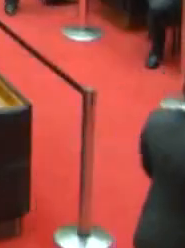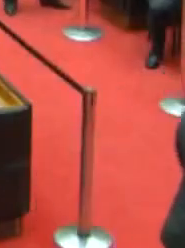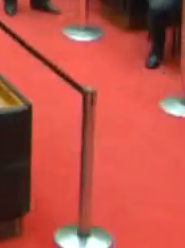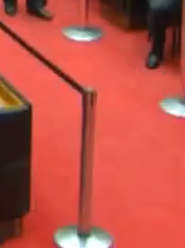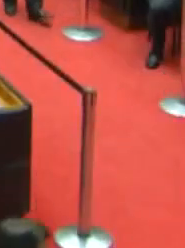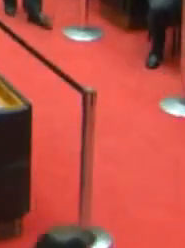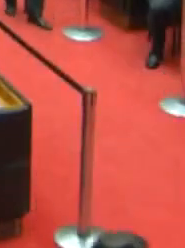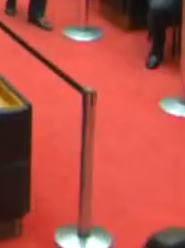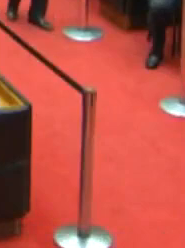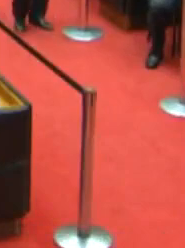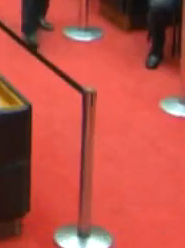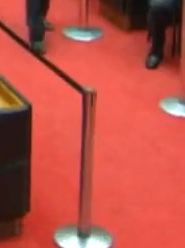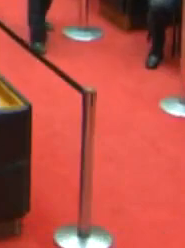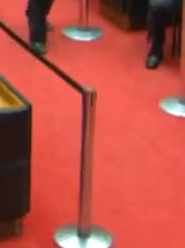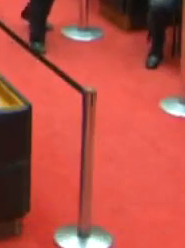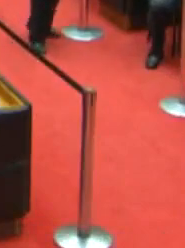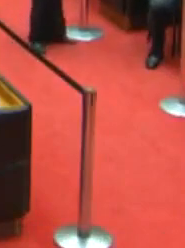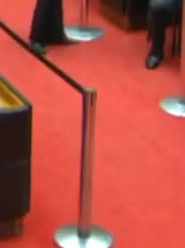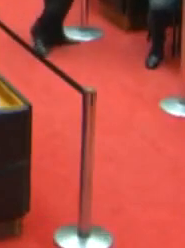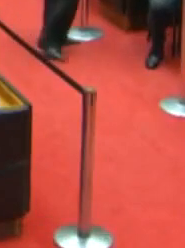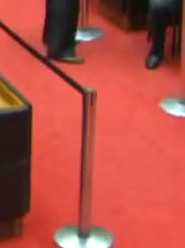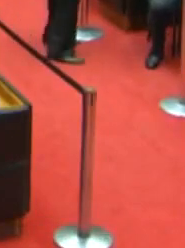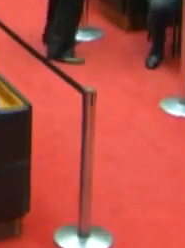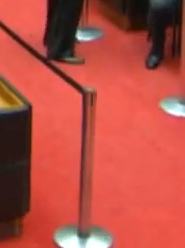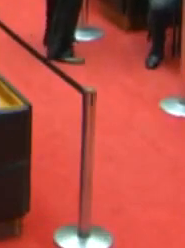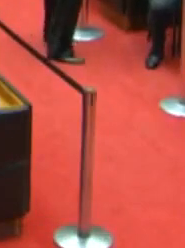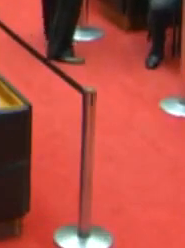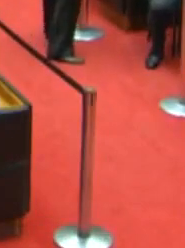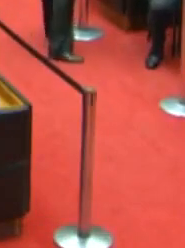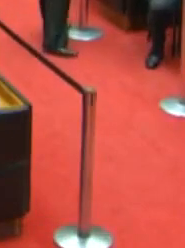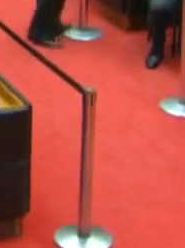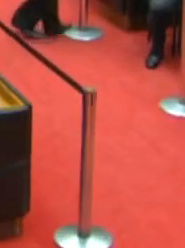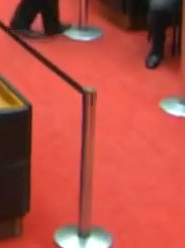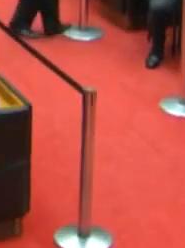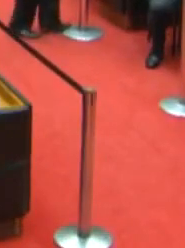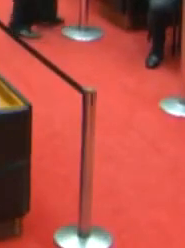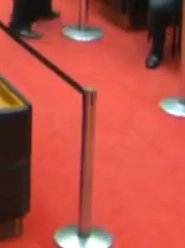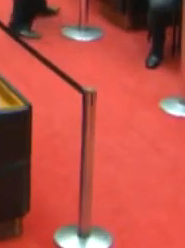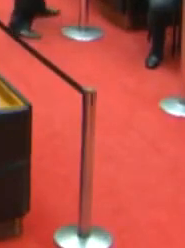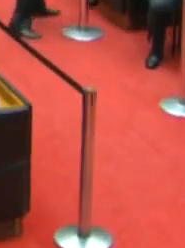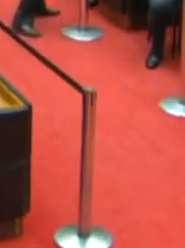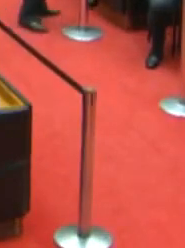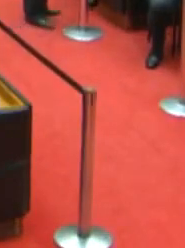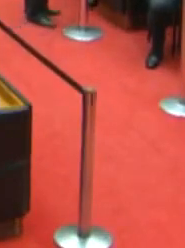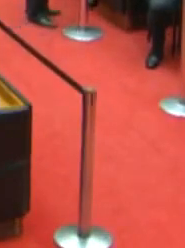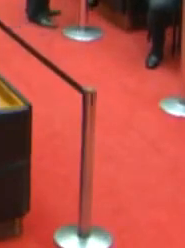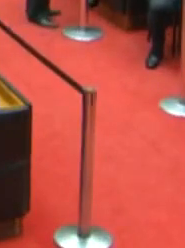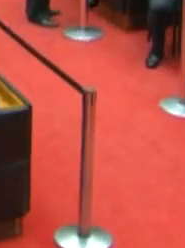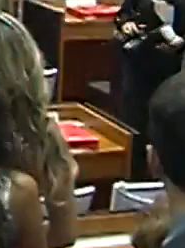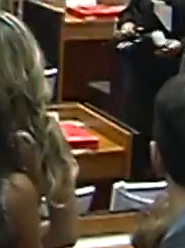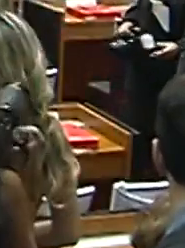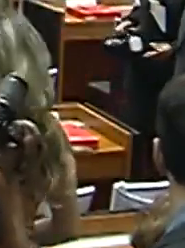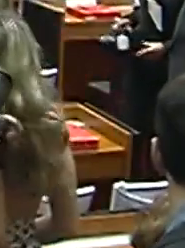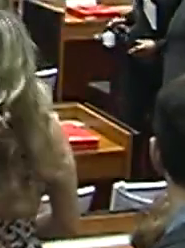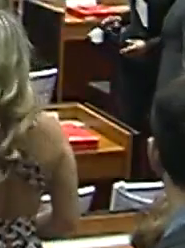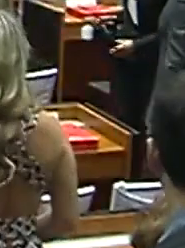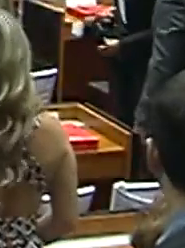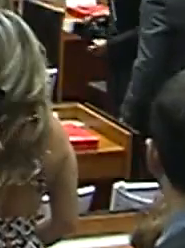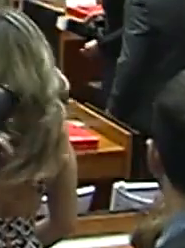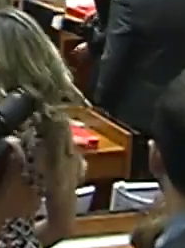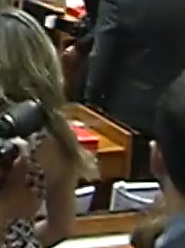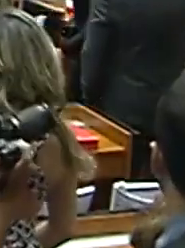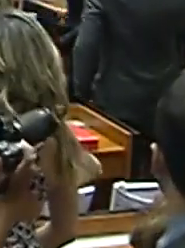um a prestarem juramento. Sim, este é o ritual, né, o rito previsto no